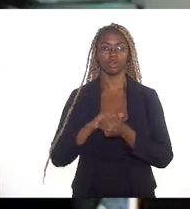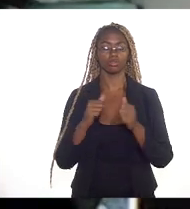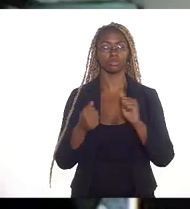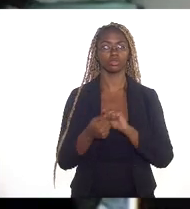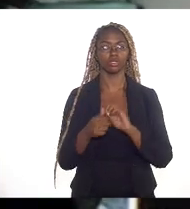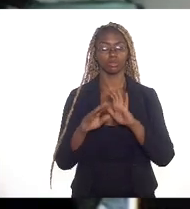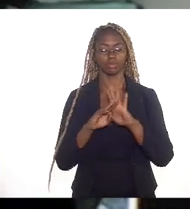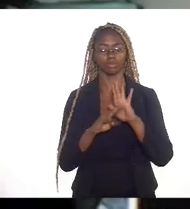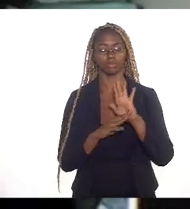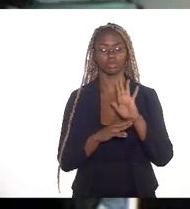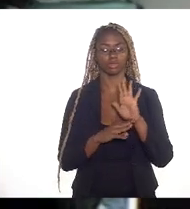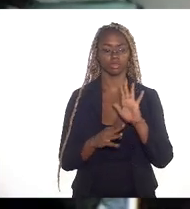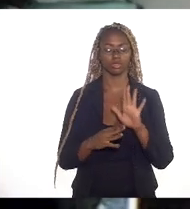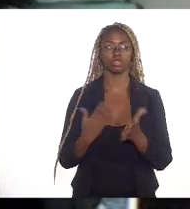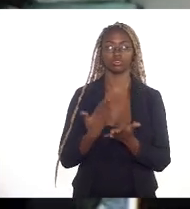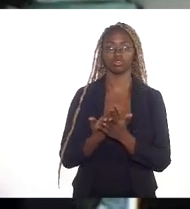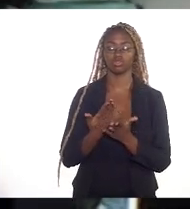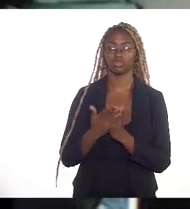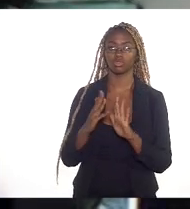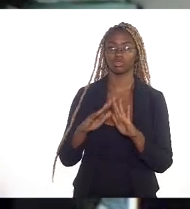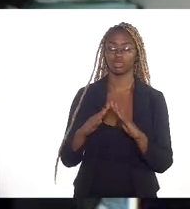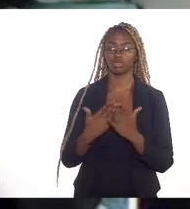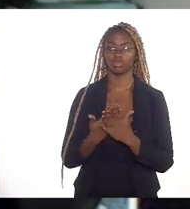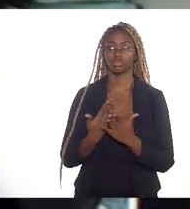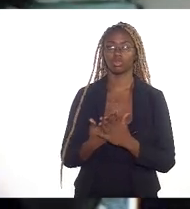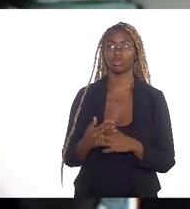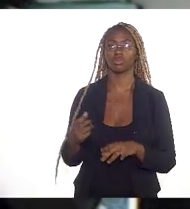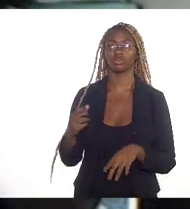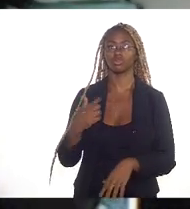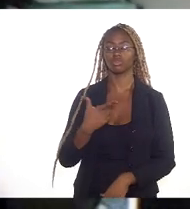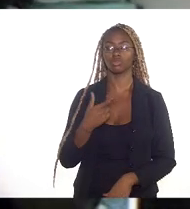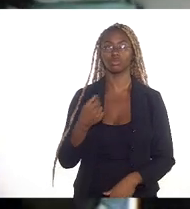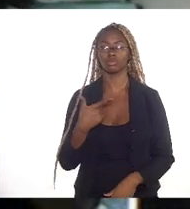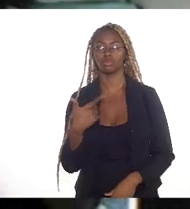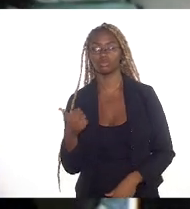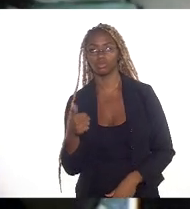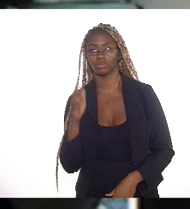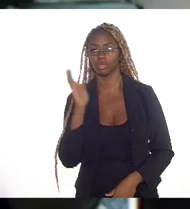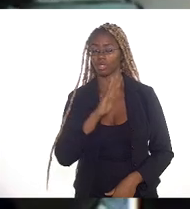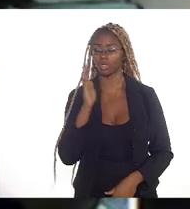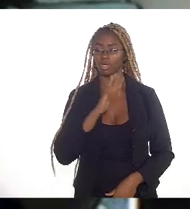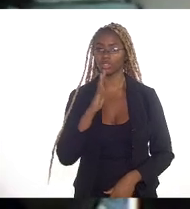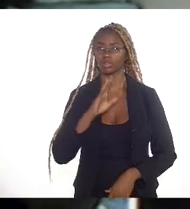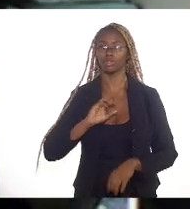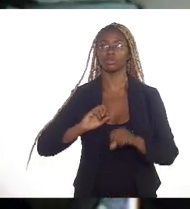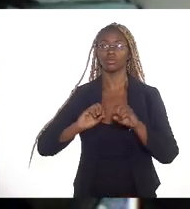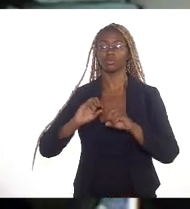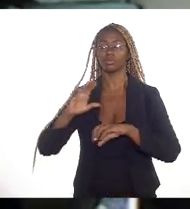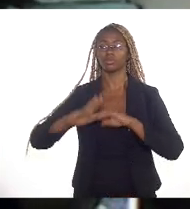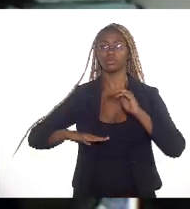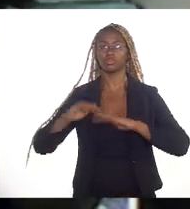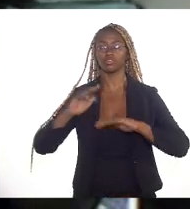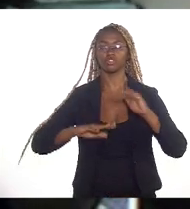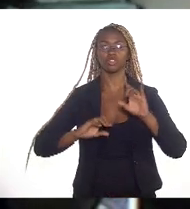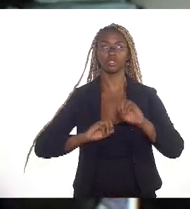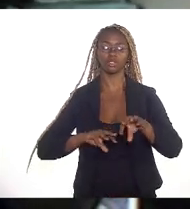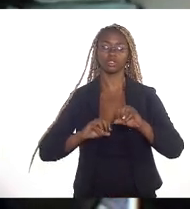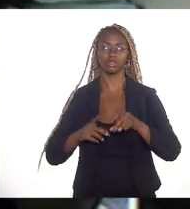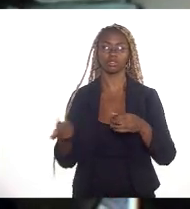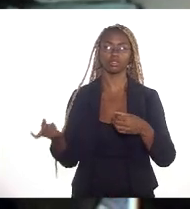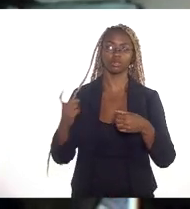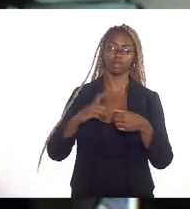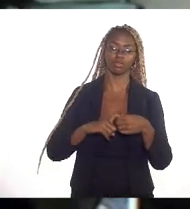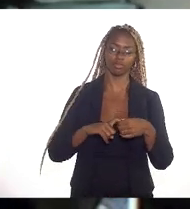letivo 2021 para permitir a aceleração da imunização dos profissionais de educação e a retomada das